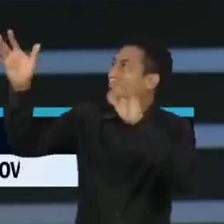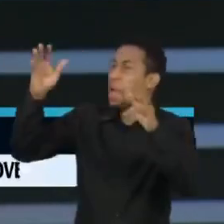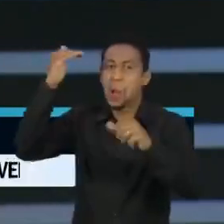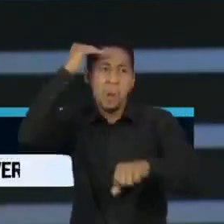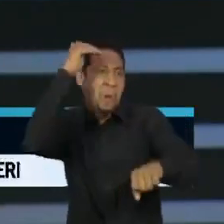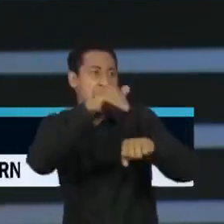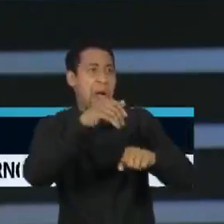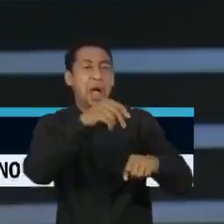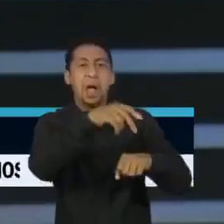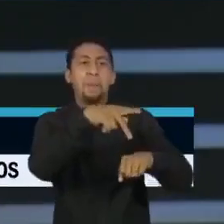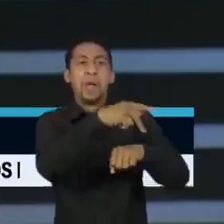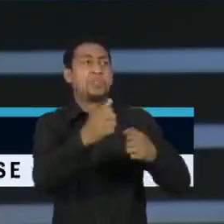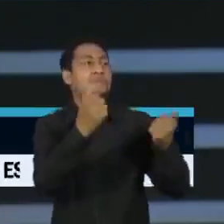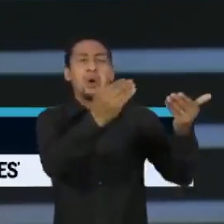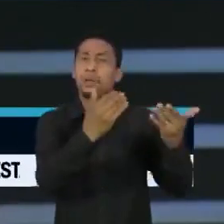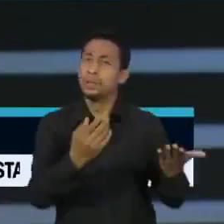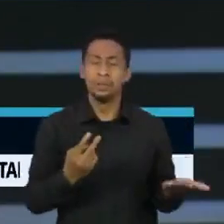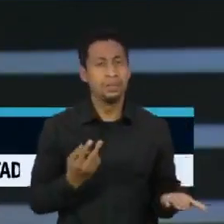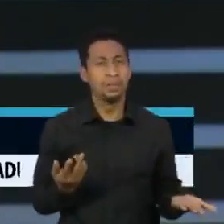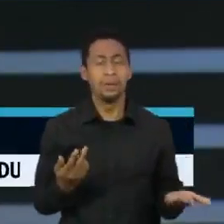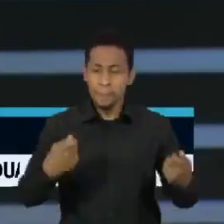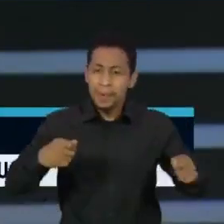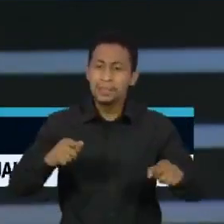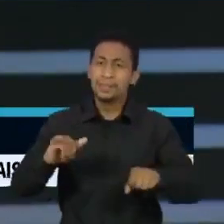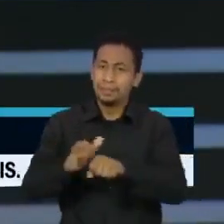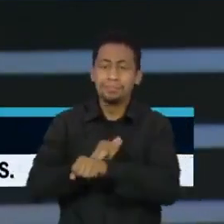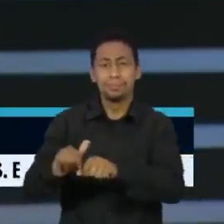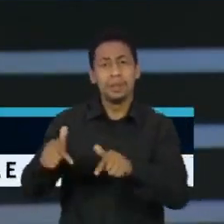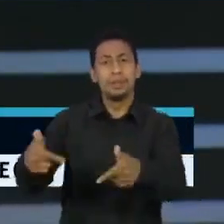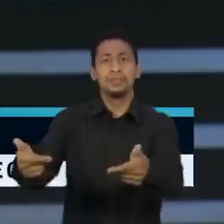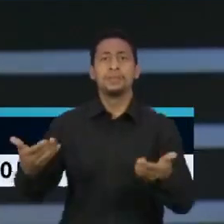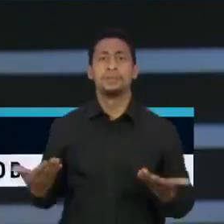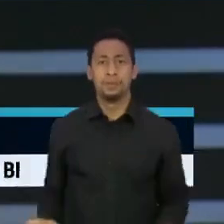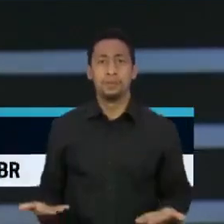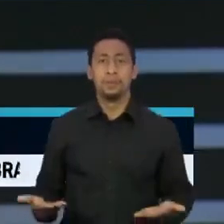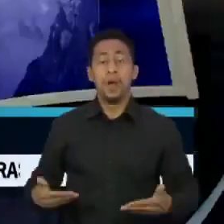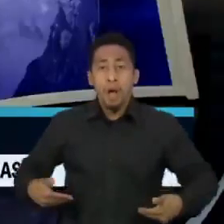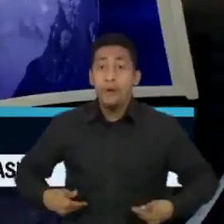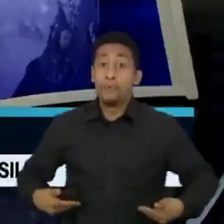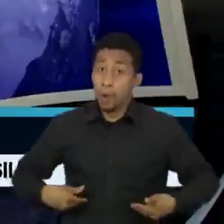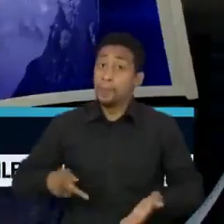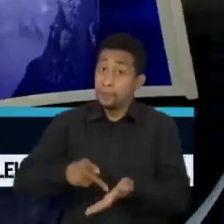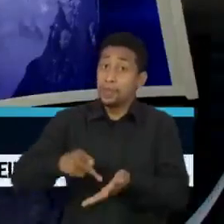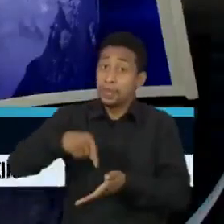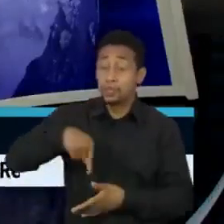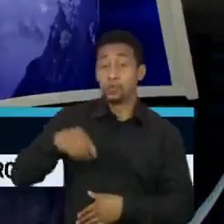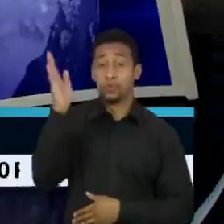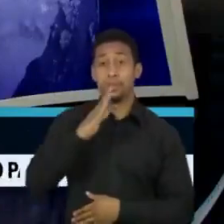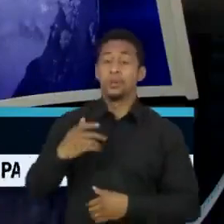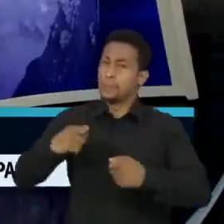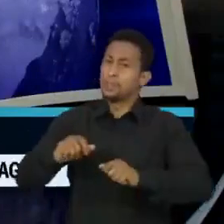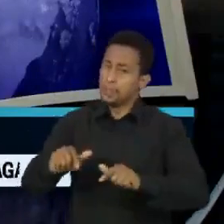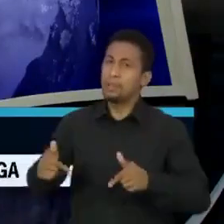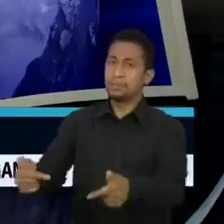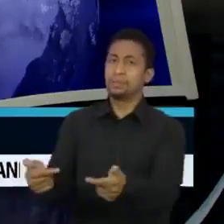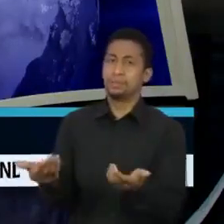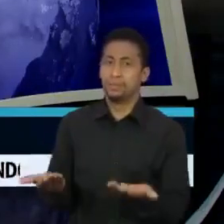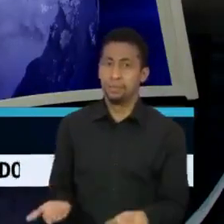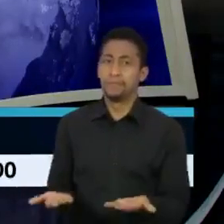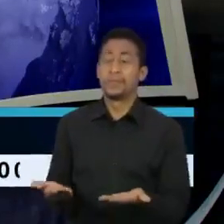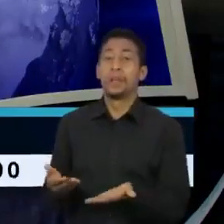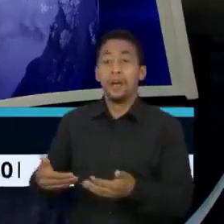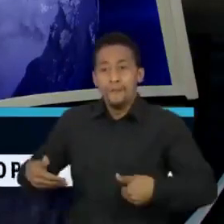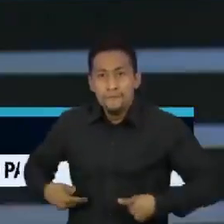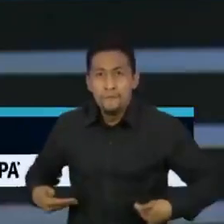tem que tomar providência em relação a isso é lamentável Mas a fome é uma realidade no nosso país a fome